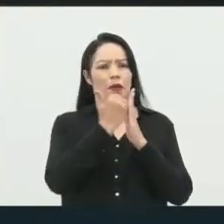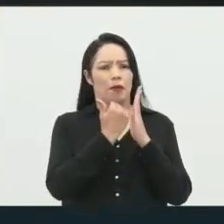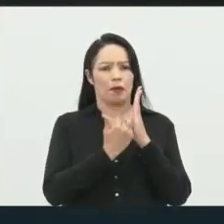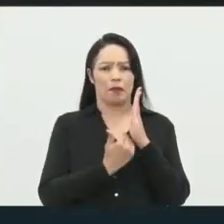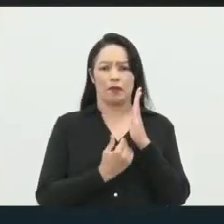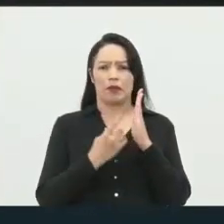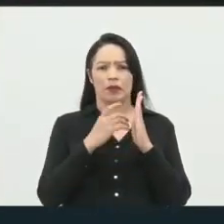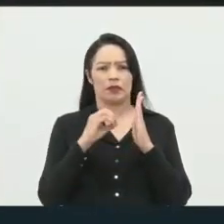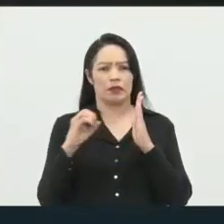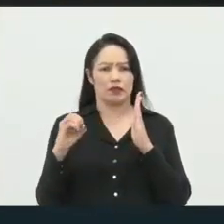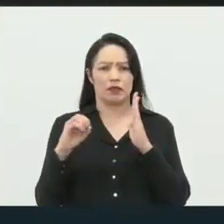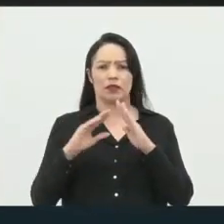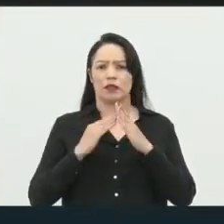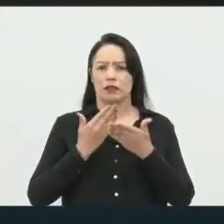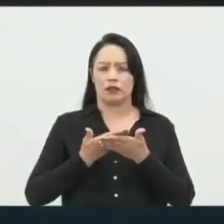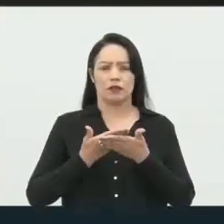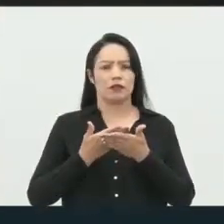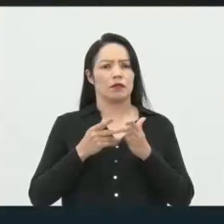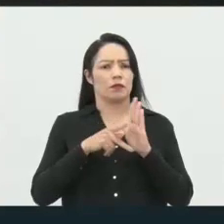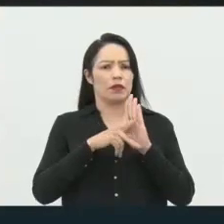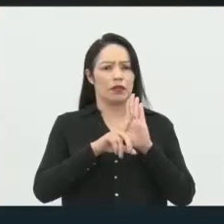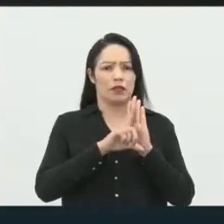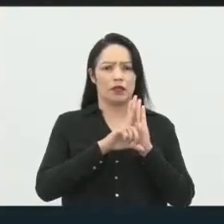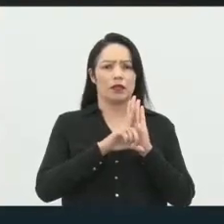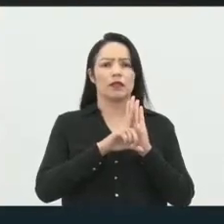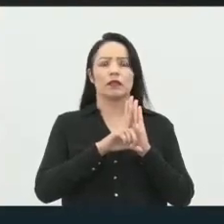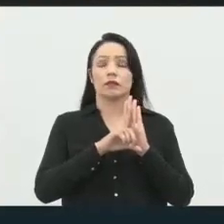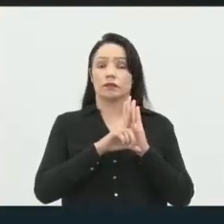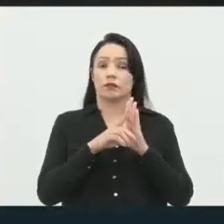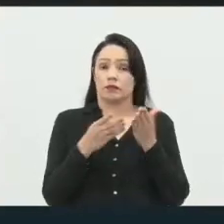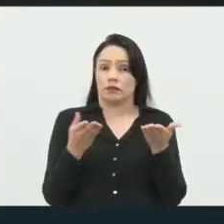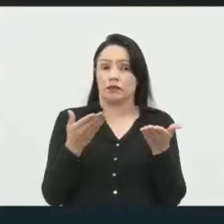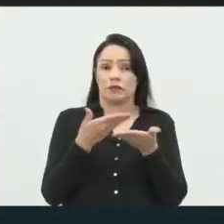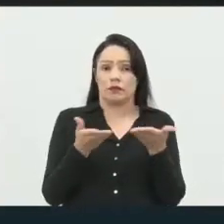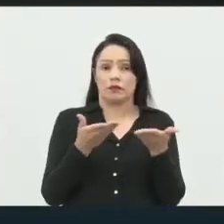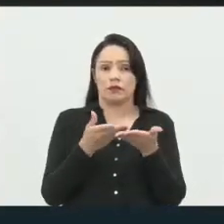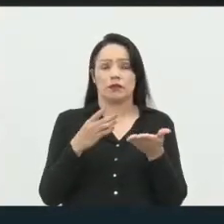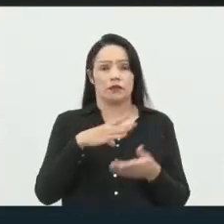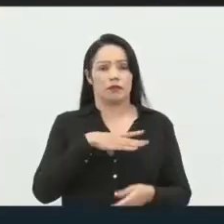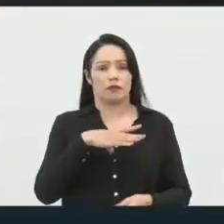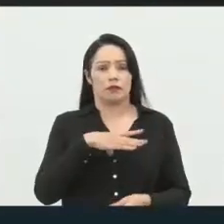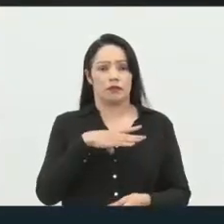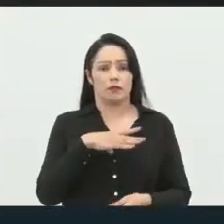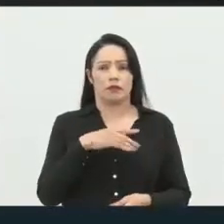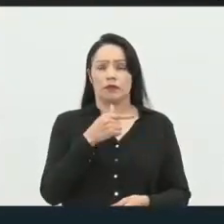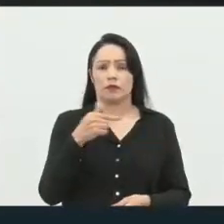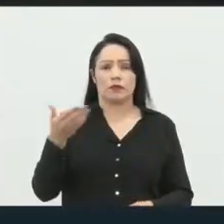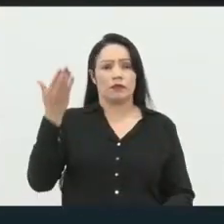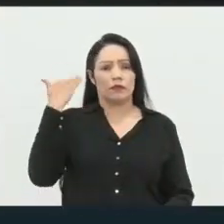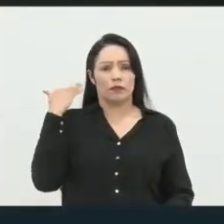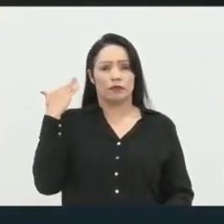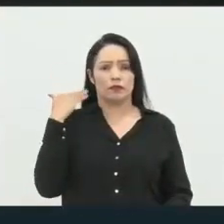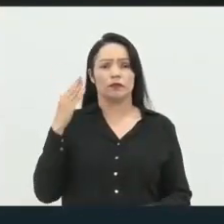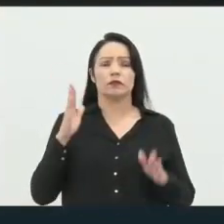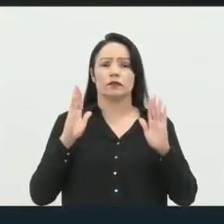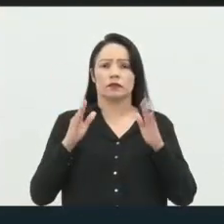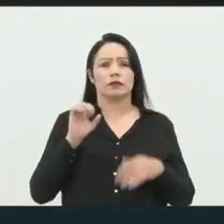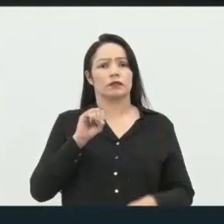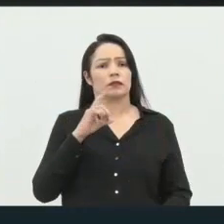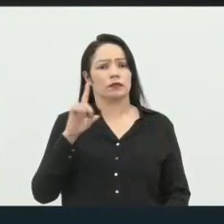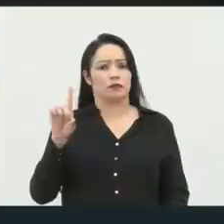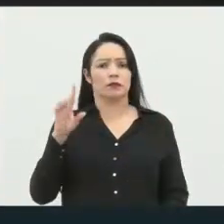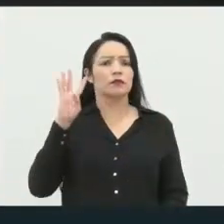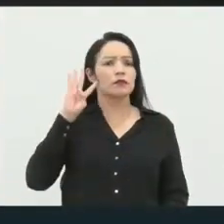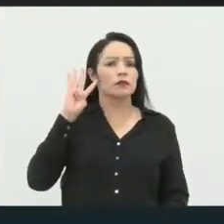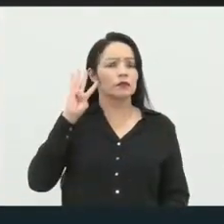pela frente entre requerimentos e projetos de lei com isso quem perde a cidade na semana passada já não tivemos sessão na quarta-feira